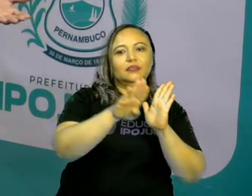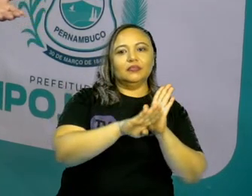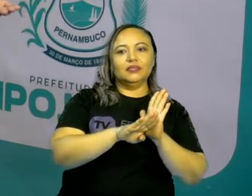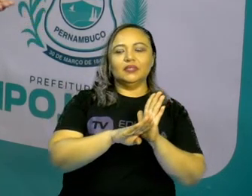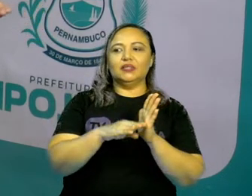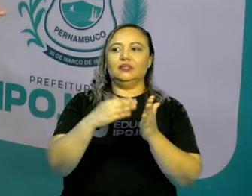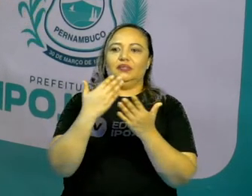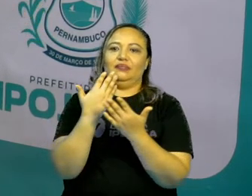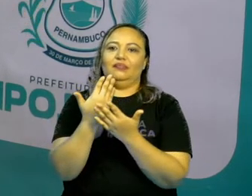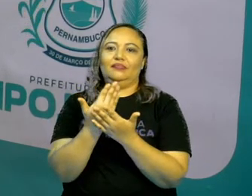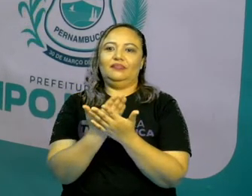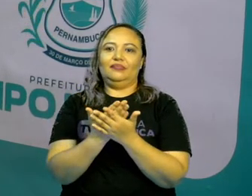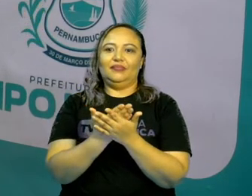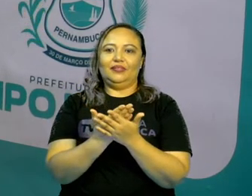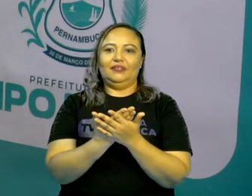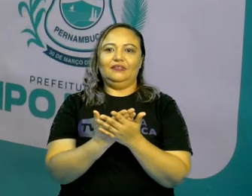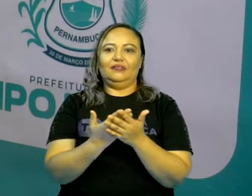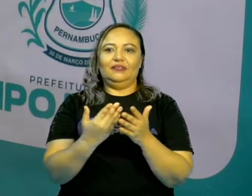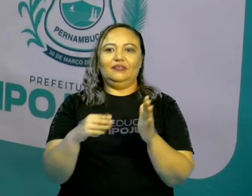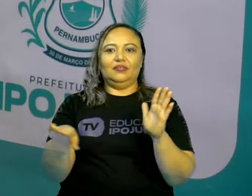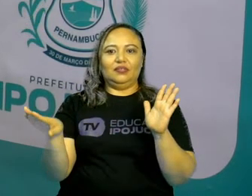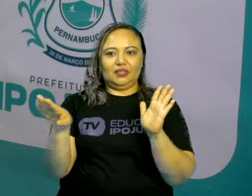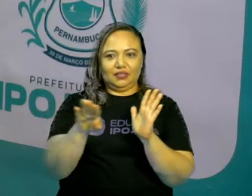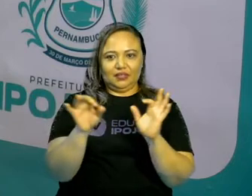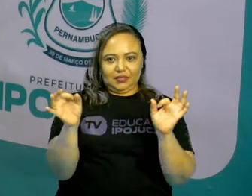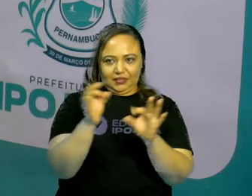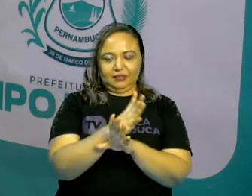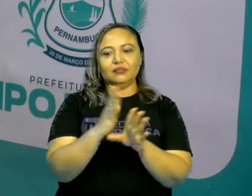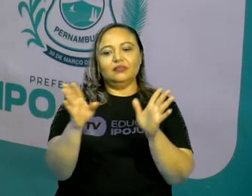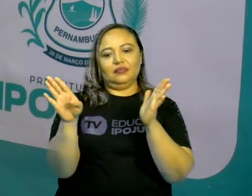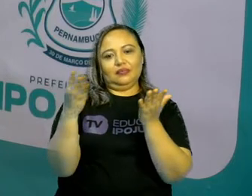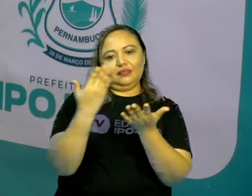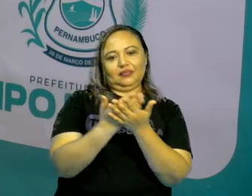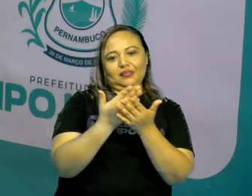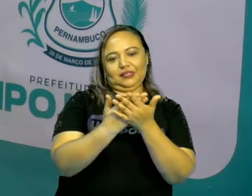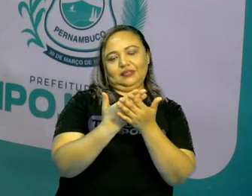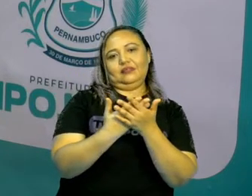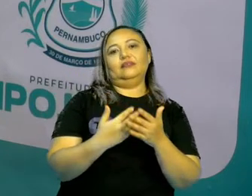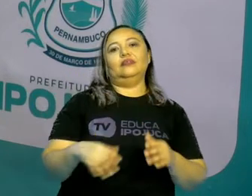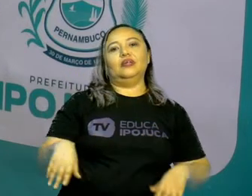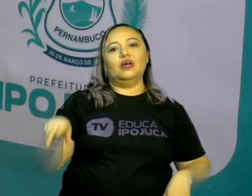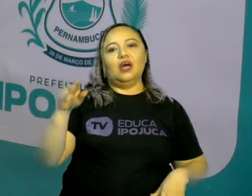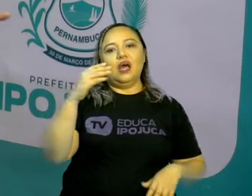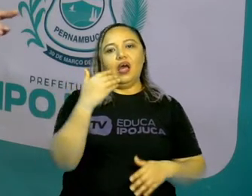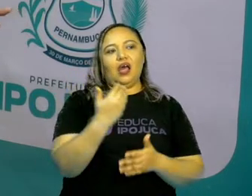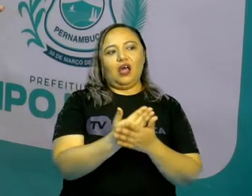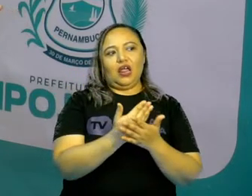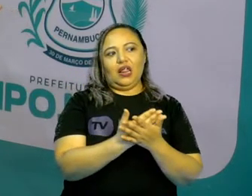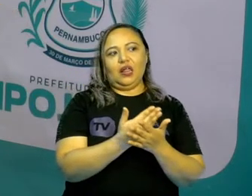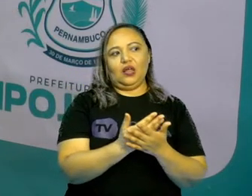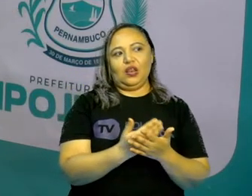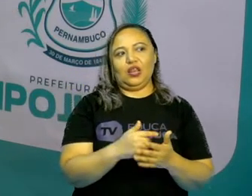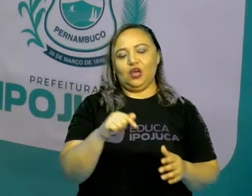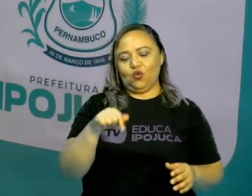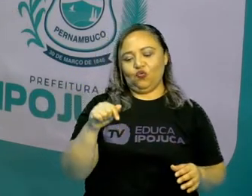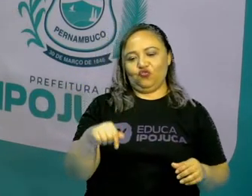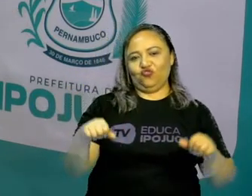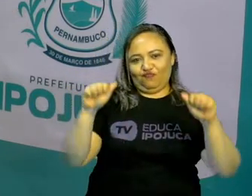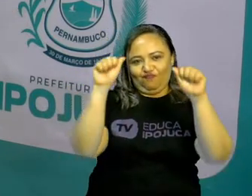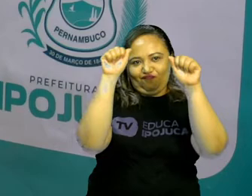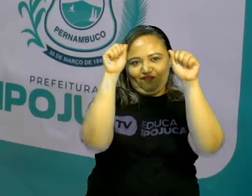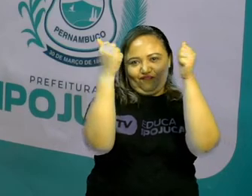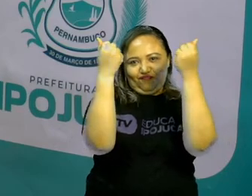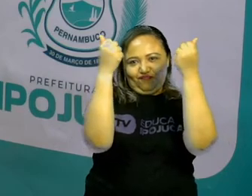final dessa linda e bela arte, que foi a nossa aula de hoje. Foi uma arte plena.